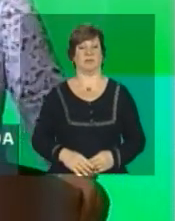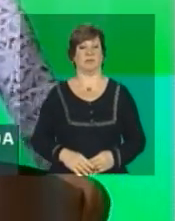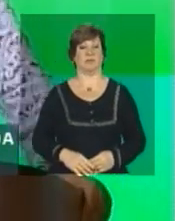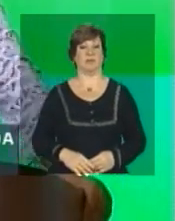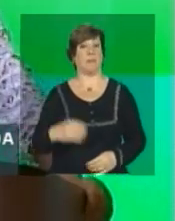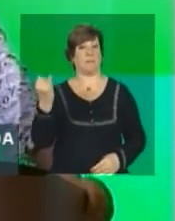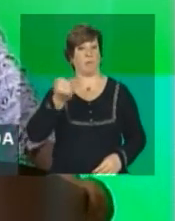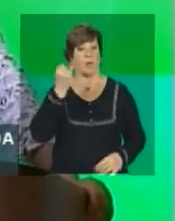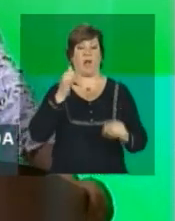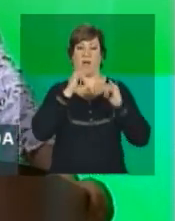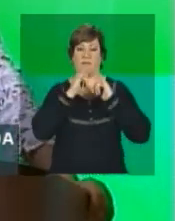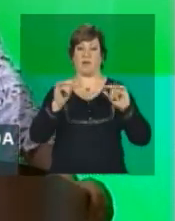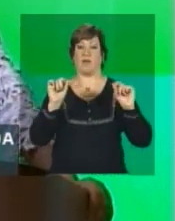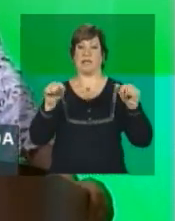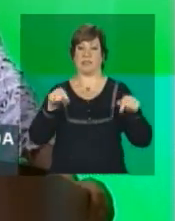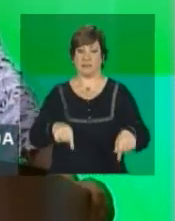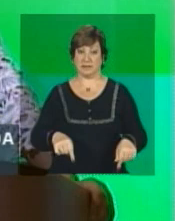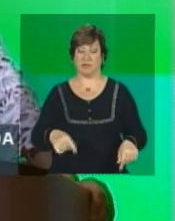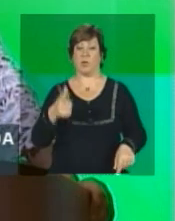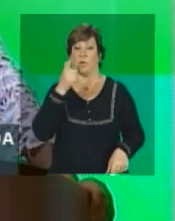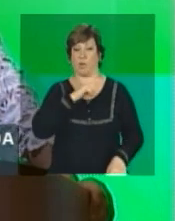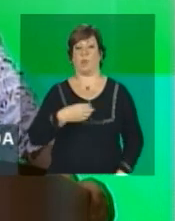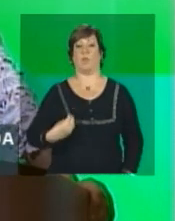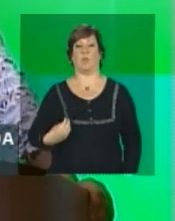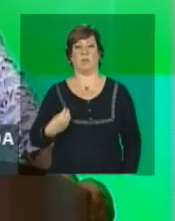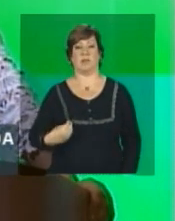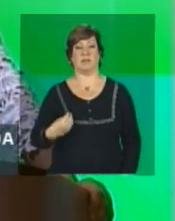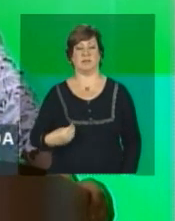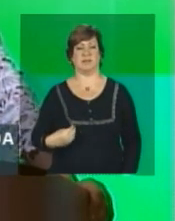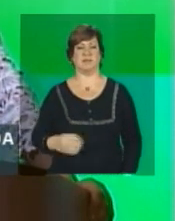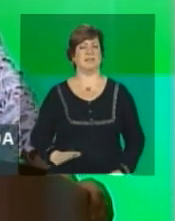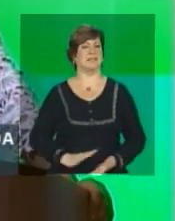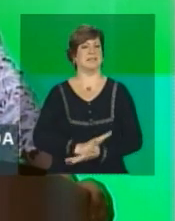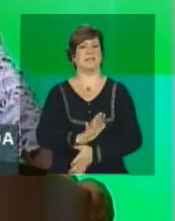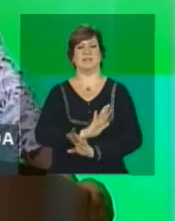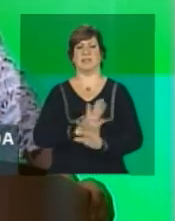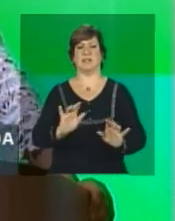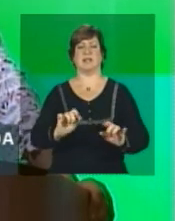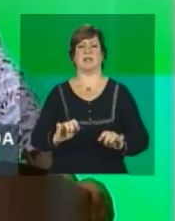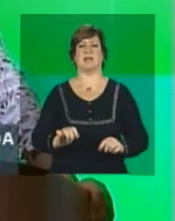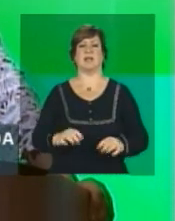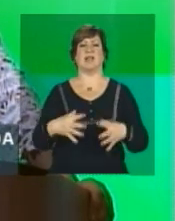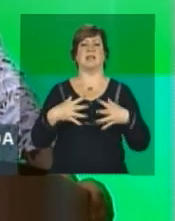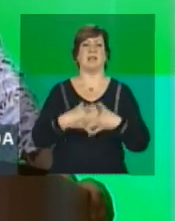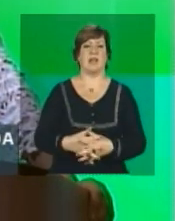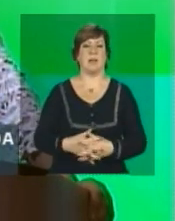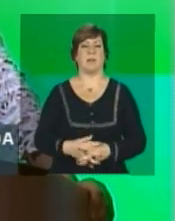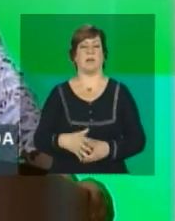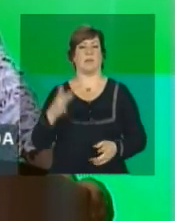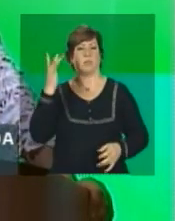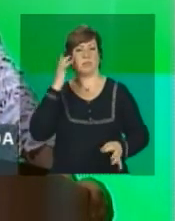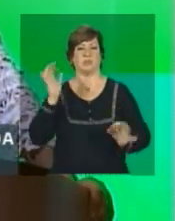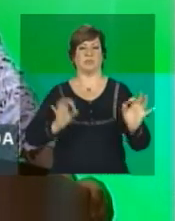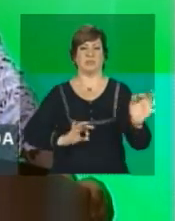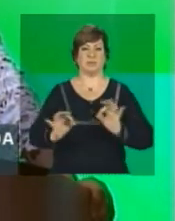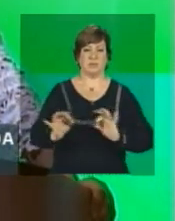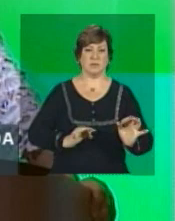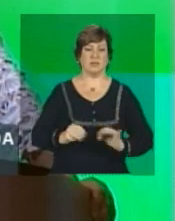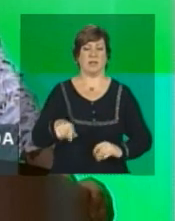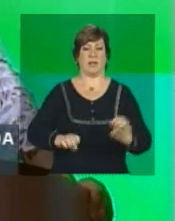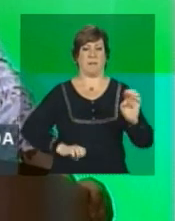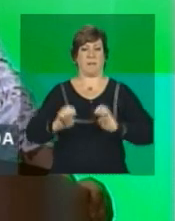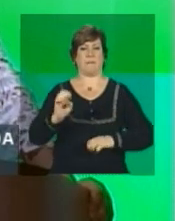É importante destacar que isso ocorre sem prejuízo à sua estratégia como empresa que possui mais